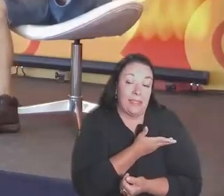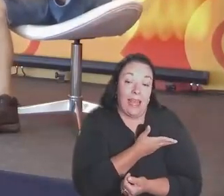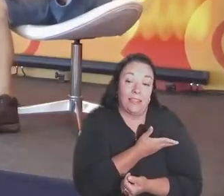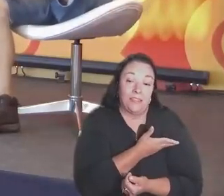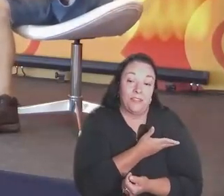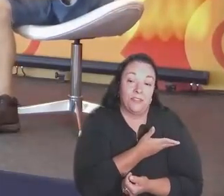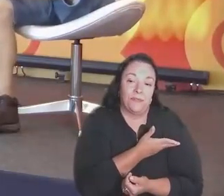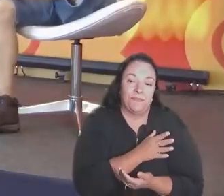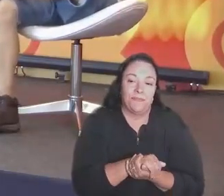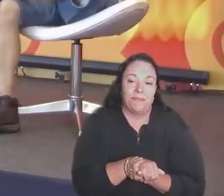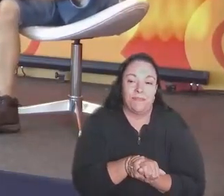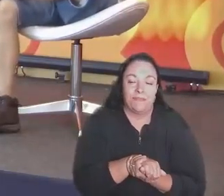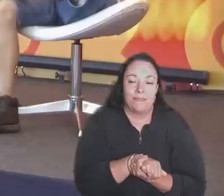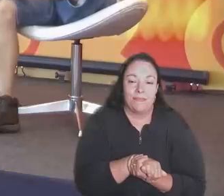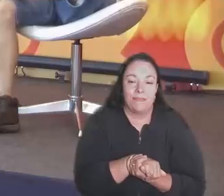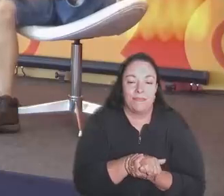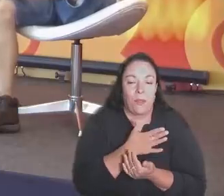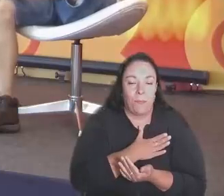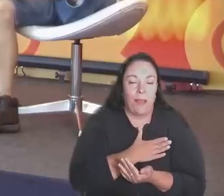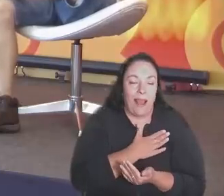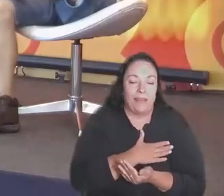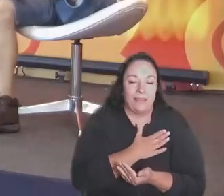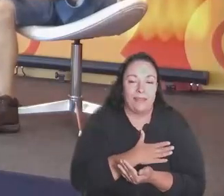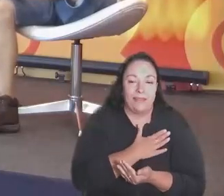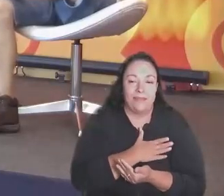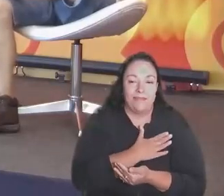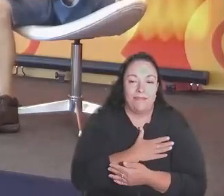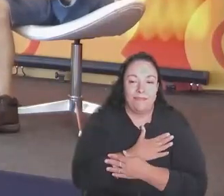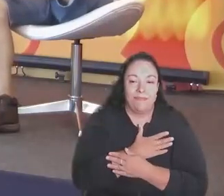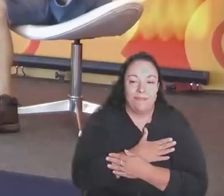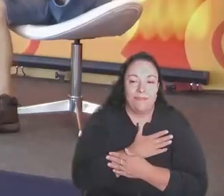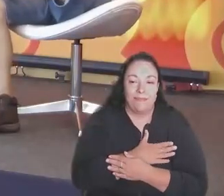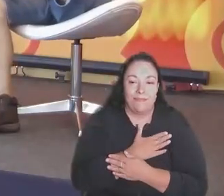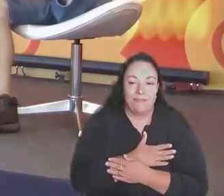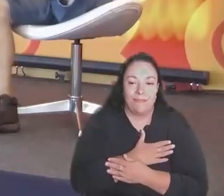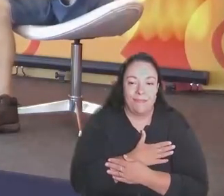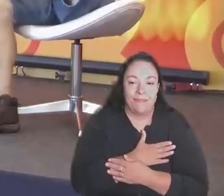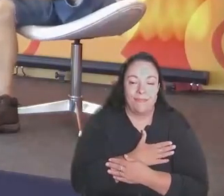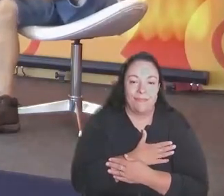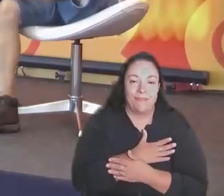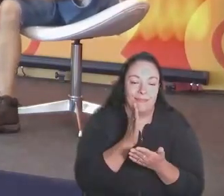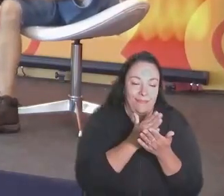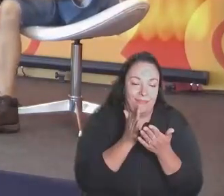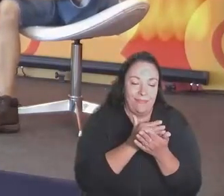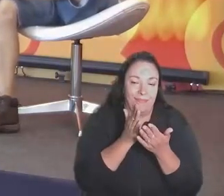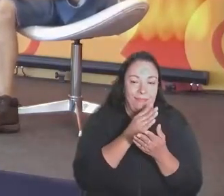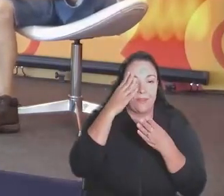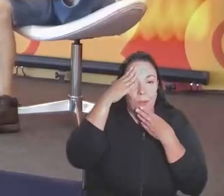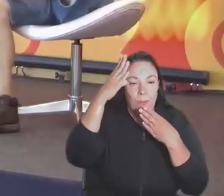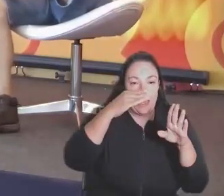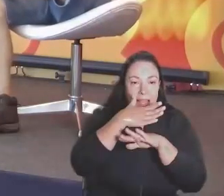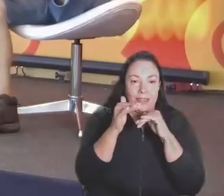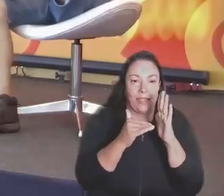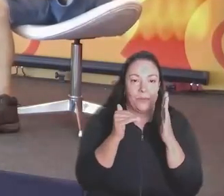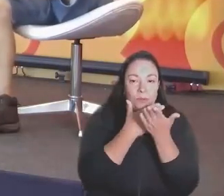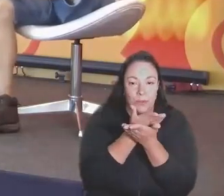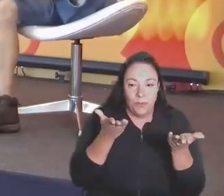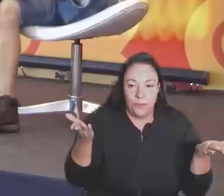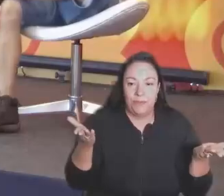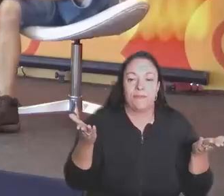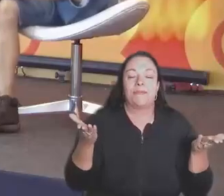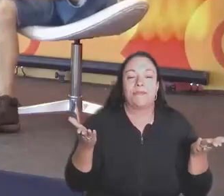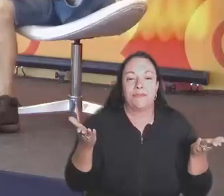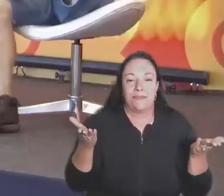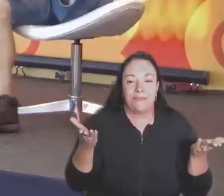é um prazer inenarrável poder fazer parte desse livro. Obrigado a todos aqui. E é